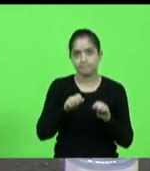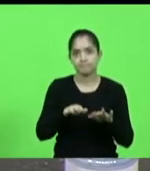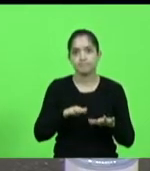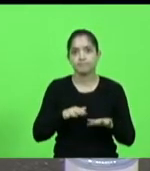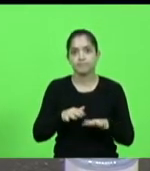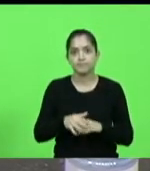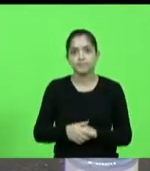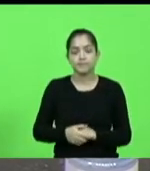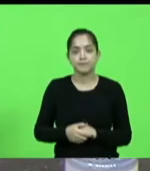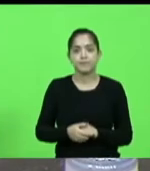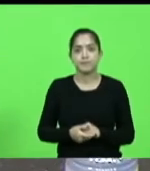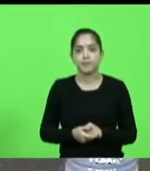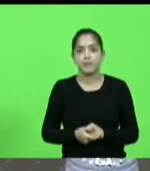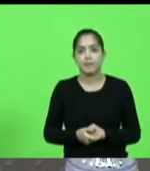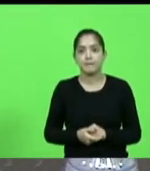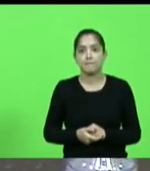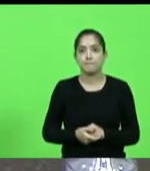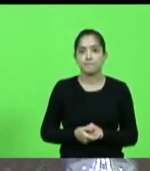esta sessão.